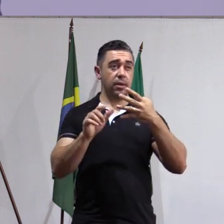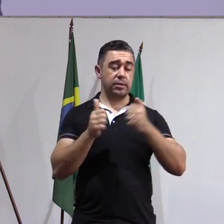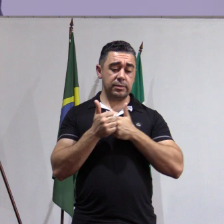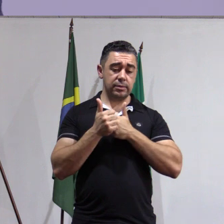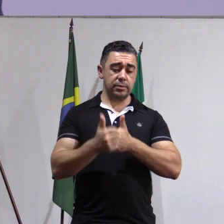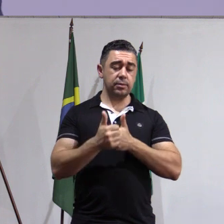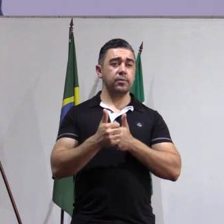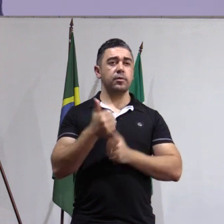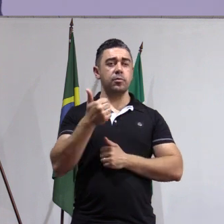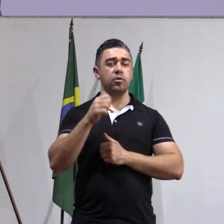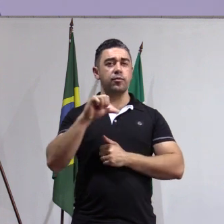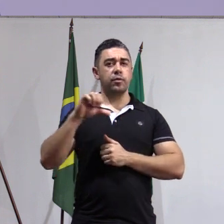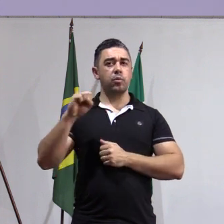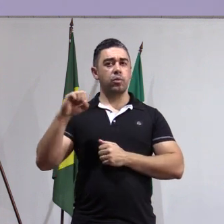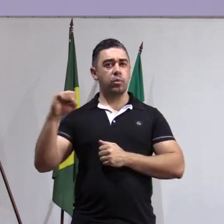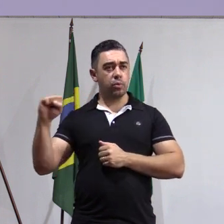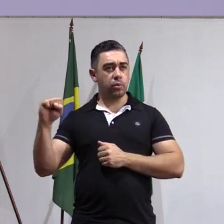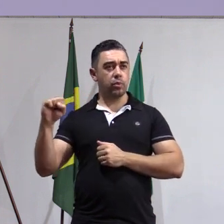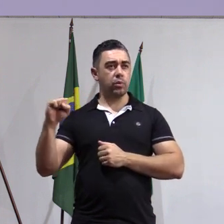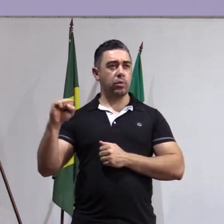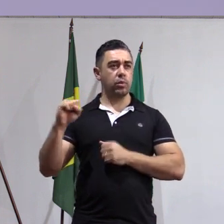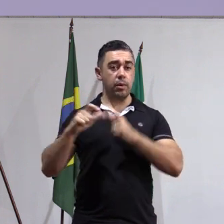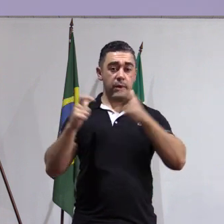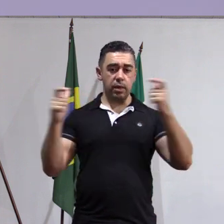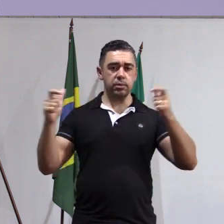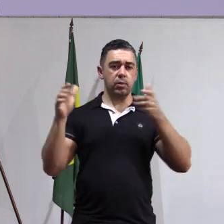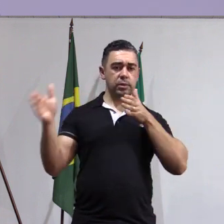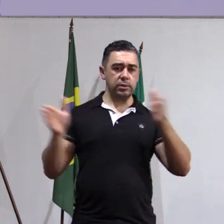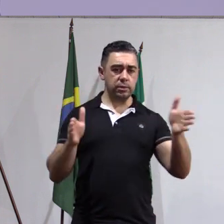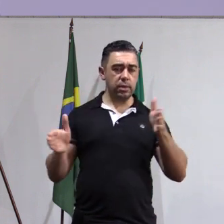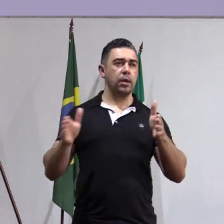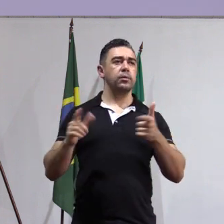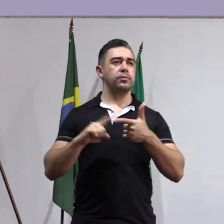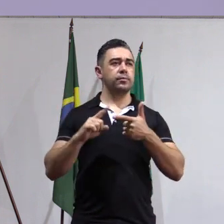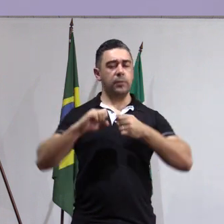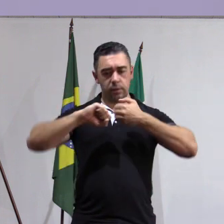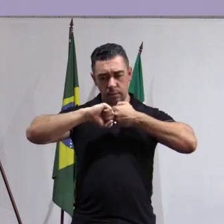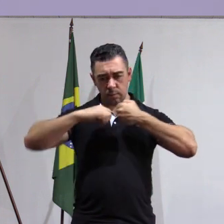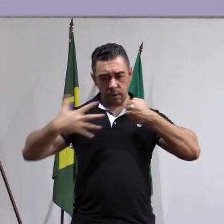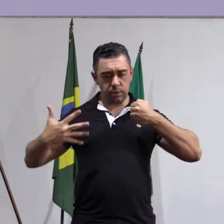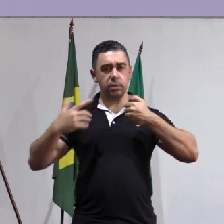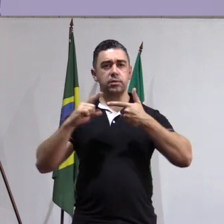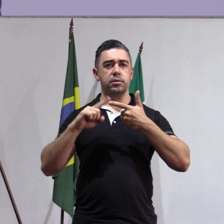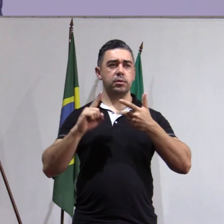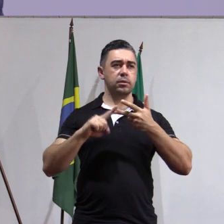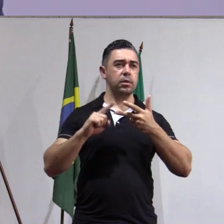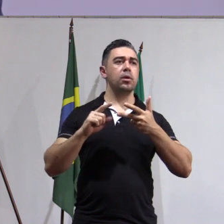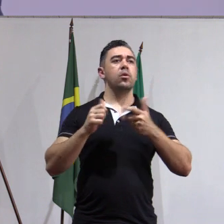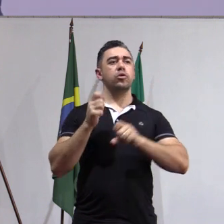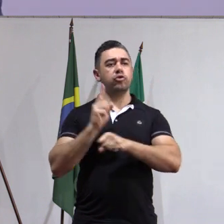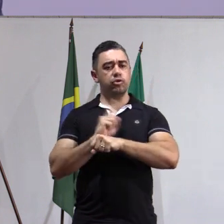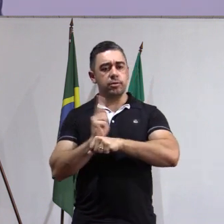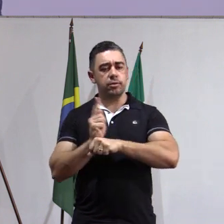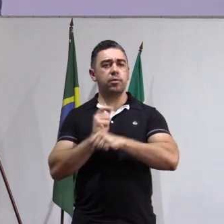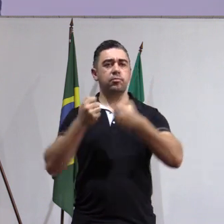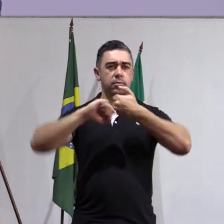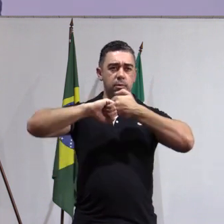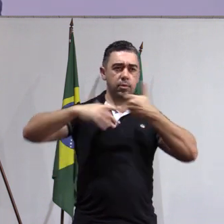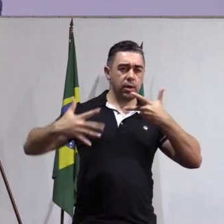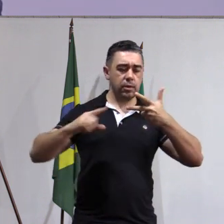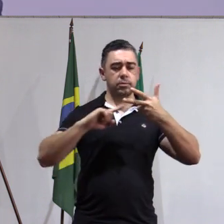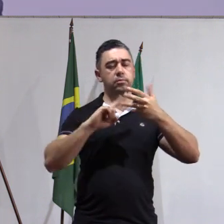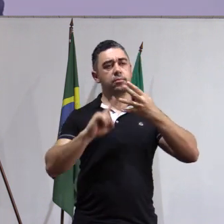desde 1988. Ampliação do acesso, democratização do acesso, gestão democrática e liberdade